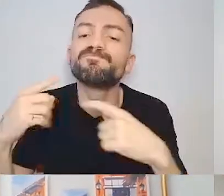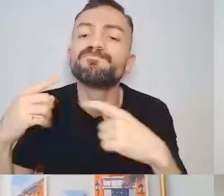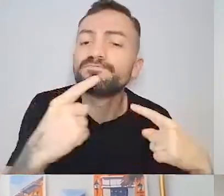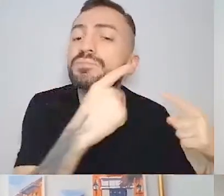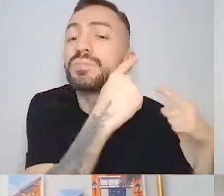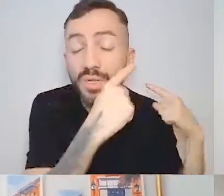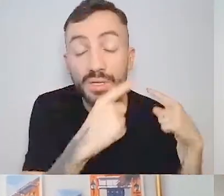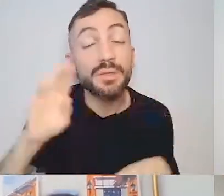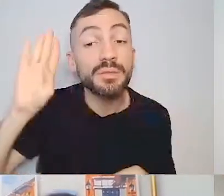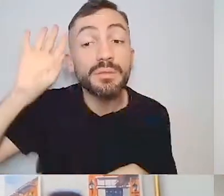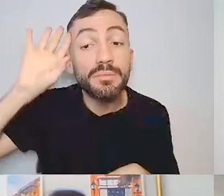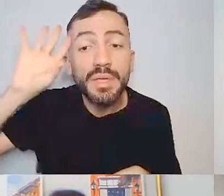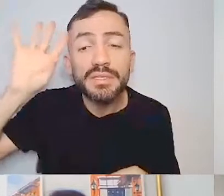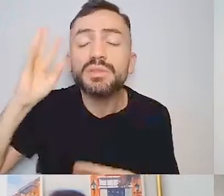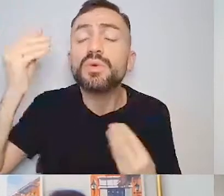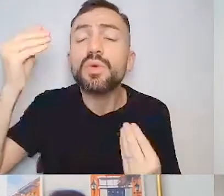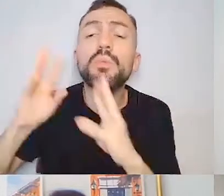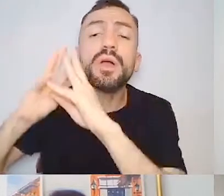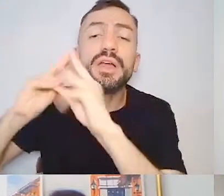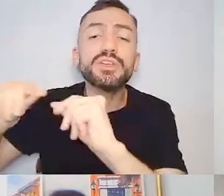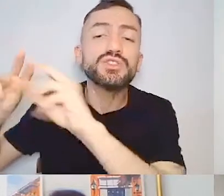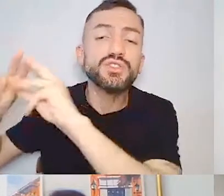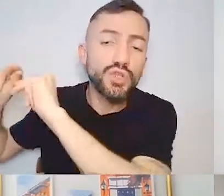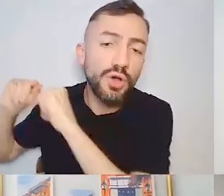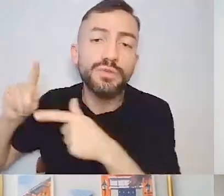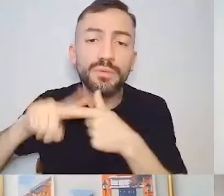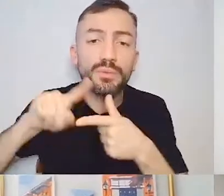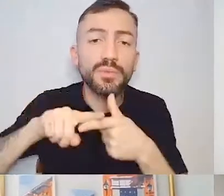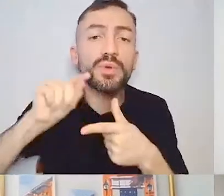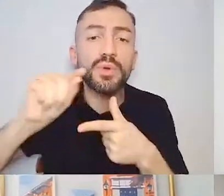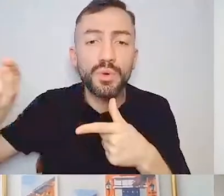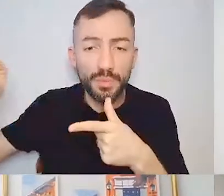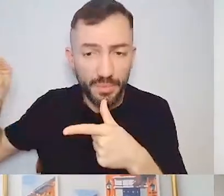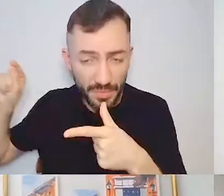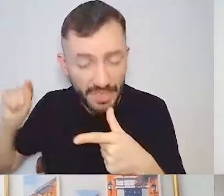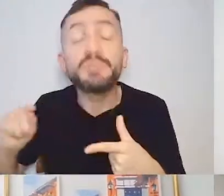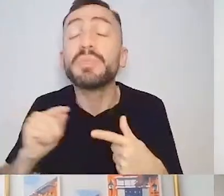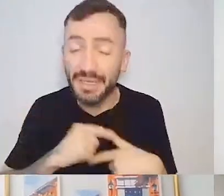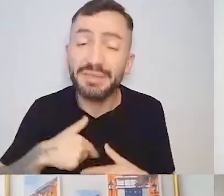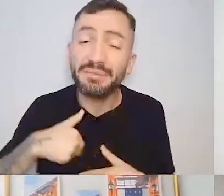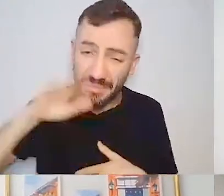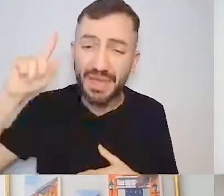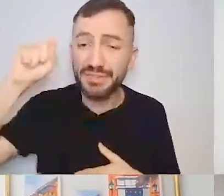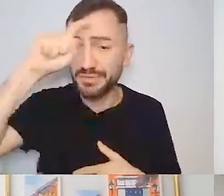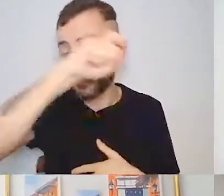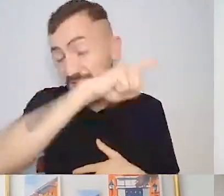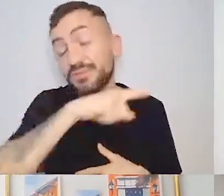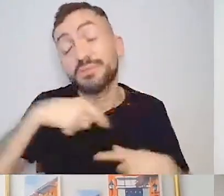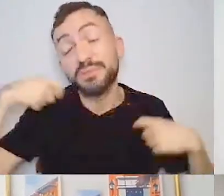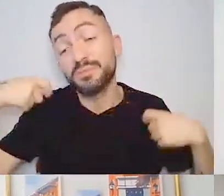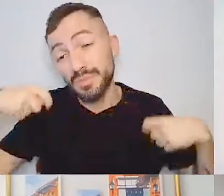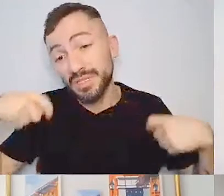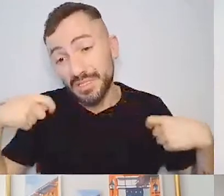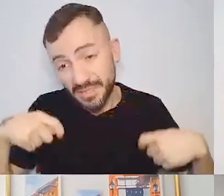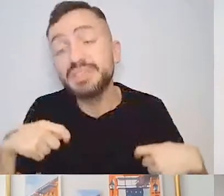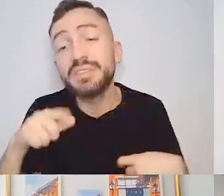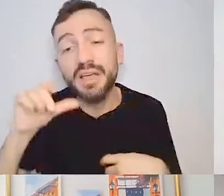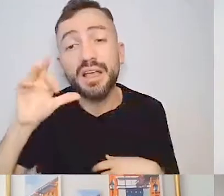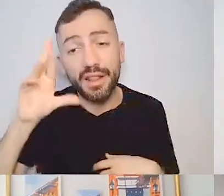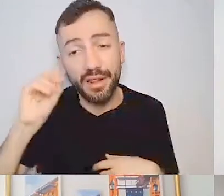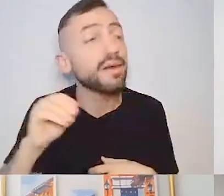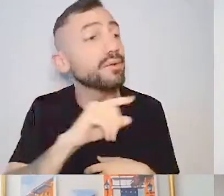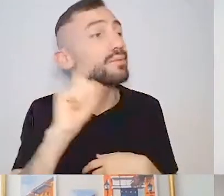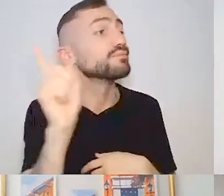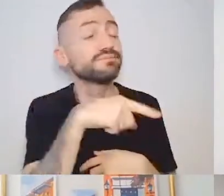em soluções para esses problemas que são cada vez mais difíceis da gente resolver sem que haja, né, uma solução